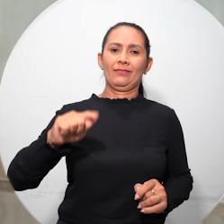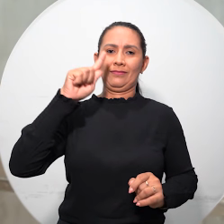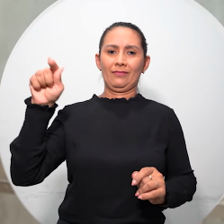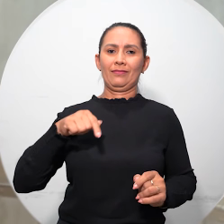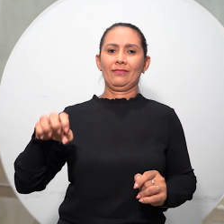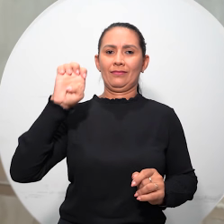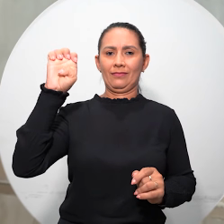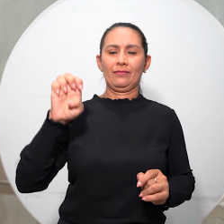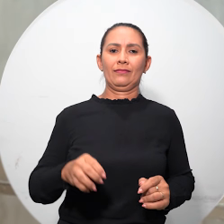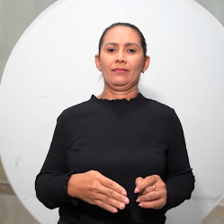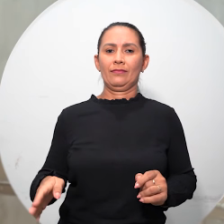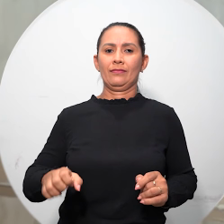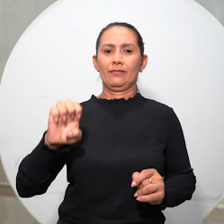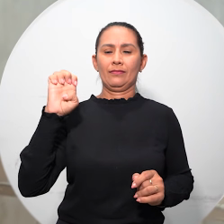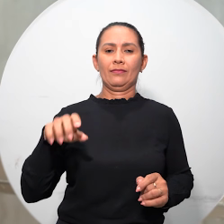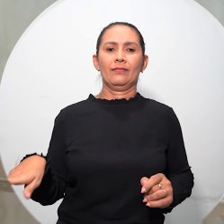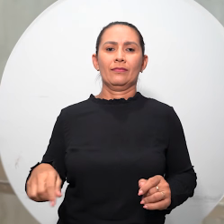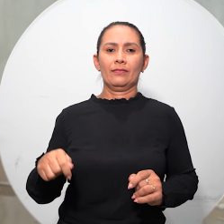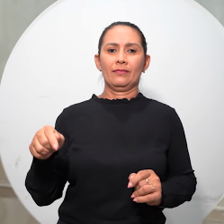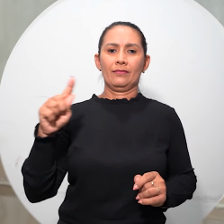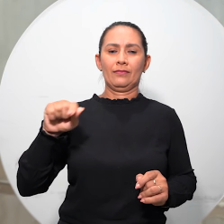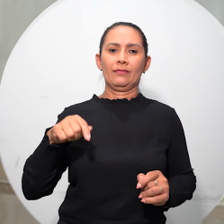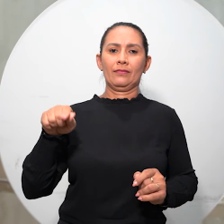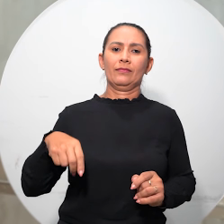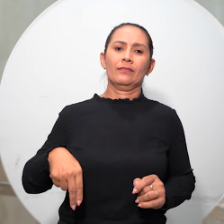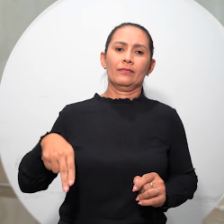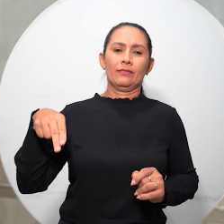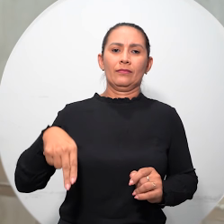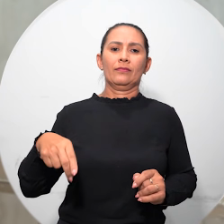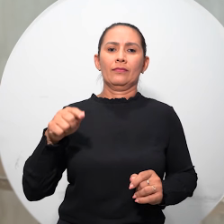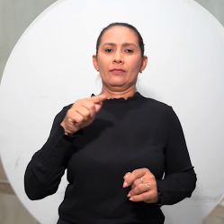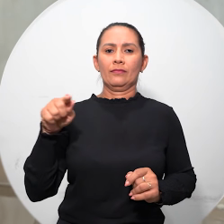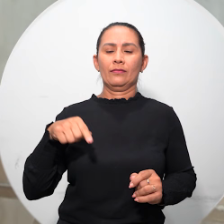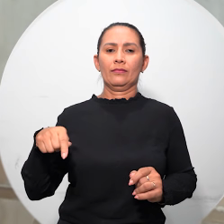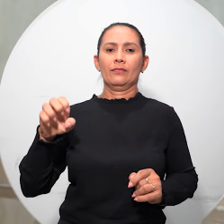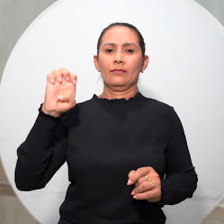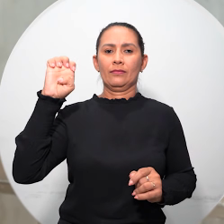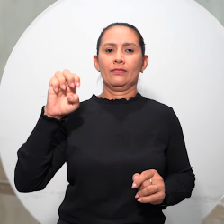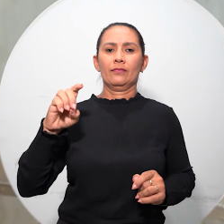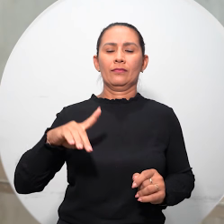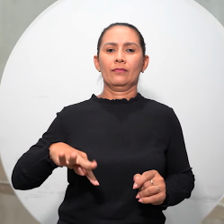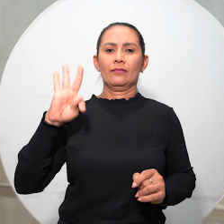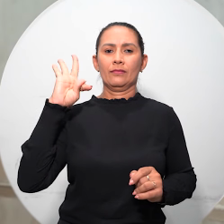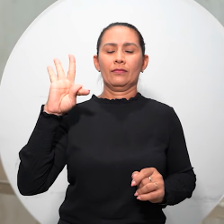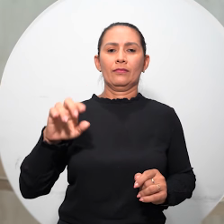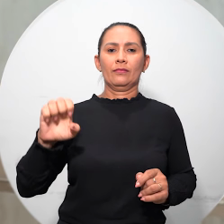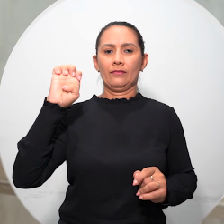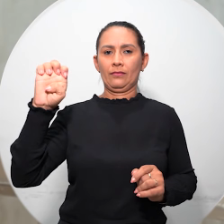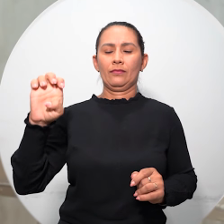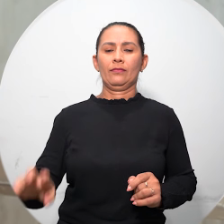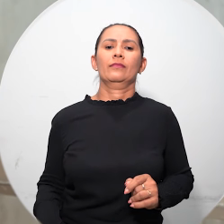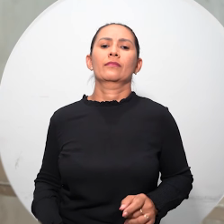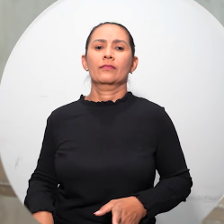Mas aí, Zé ainda utilizou o microfone por um bom tempo. Ele ainda chegou a fazer propaganda à maneira